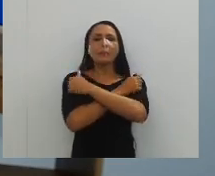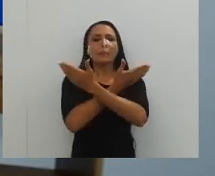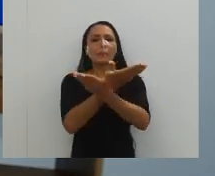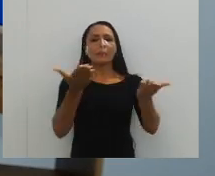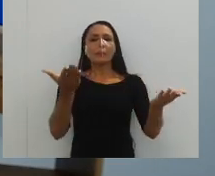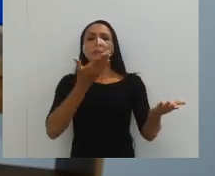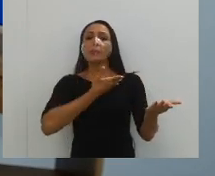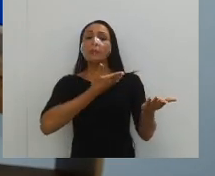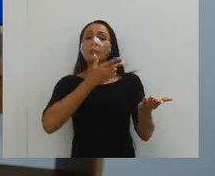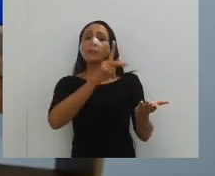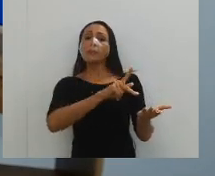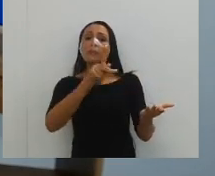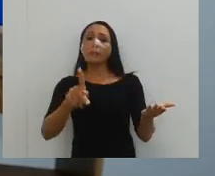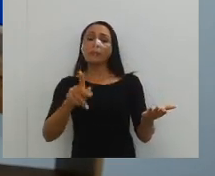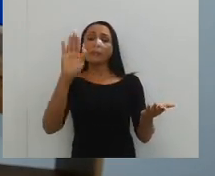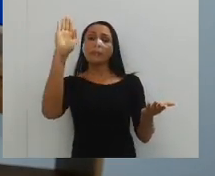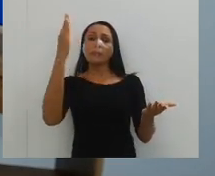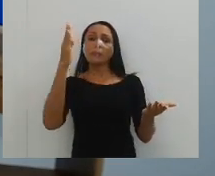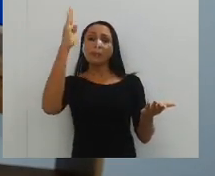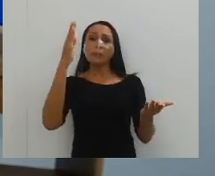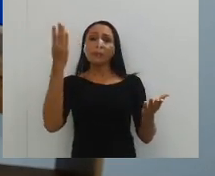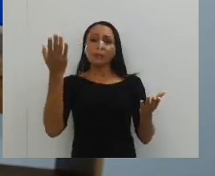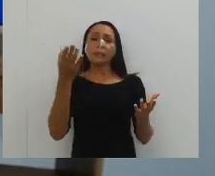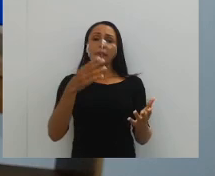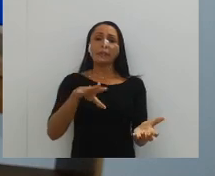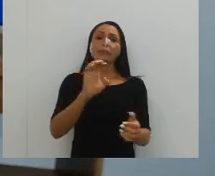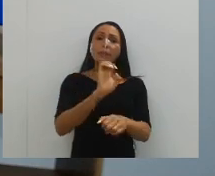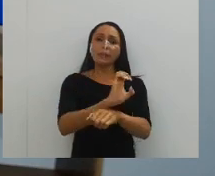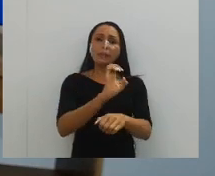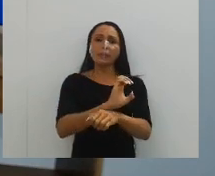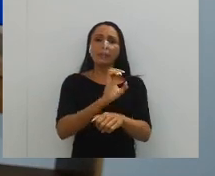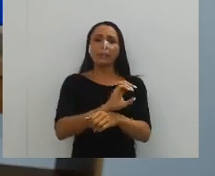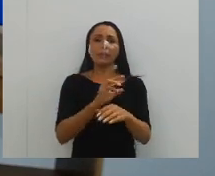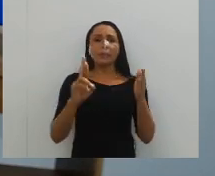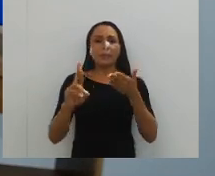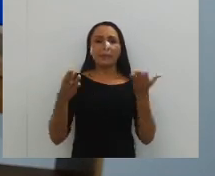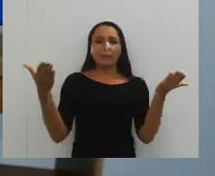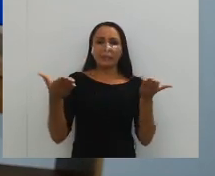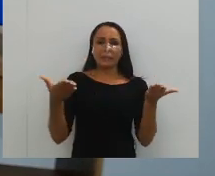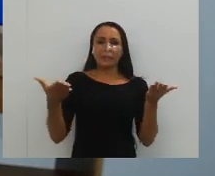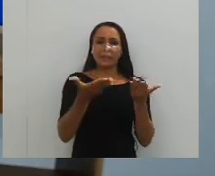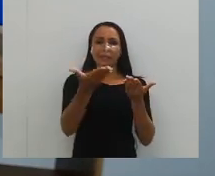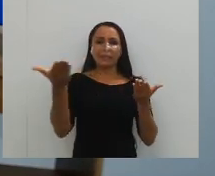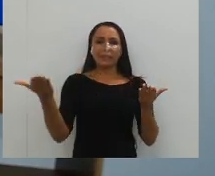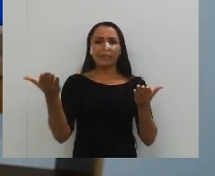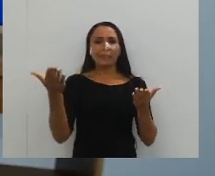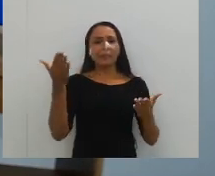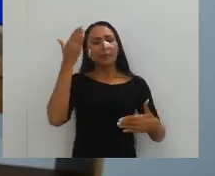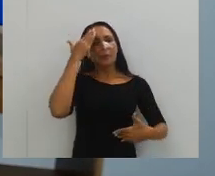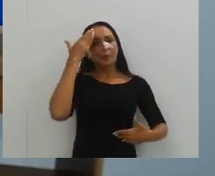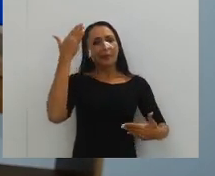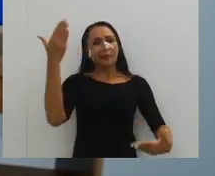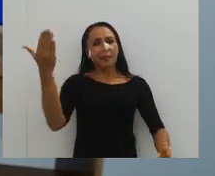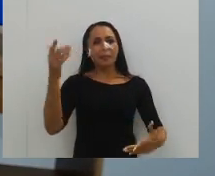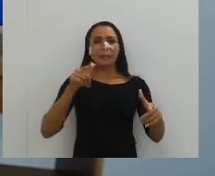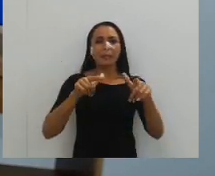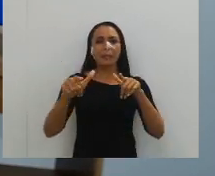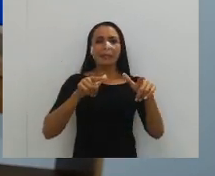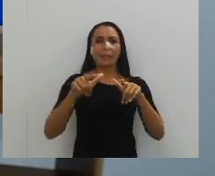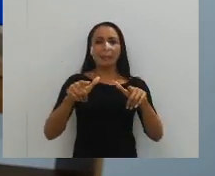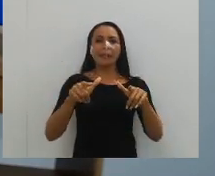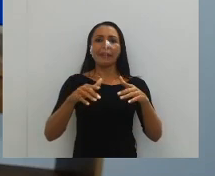aí pros meus amigos professores aí da rede, tá? É um prazer também estar representando vocês aqui, beleza? Agradeço aí por todo o trabalho, por todo o feedback